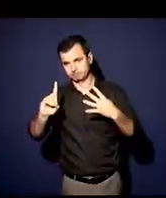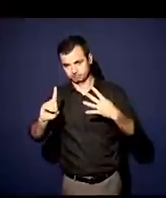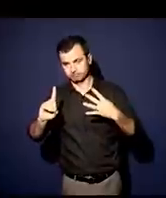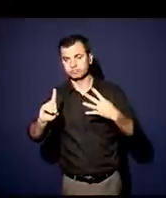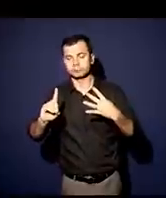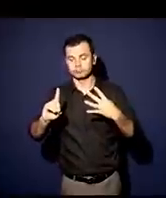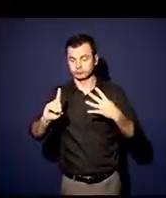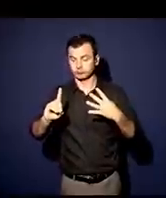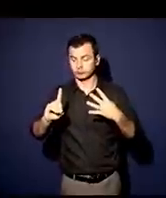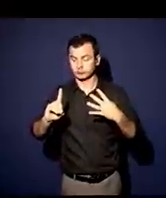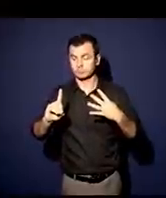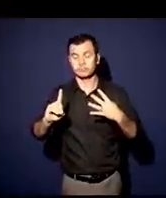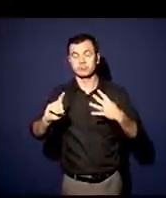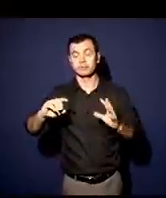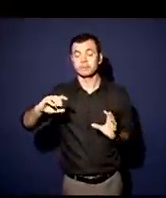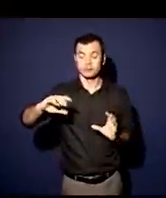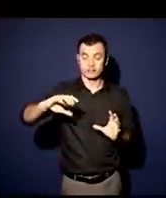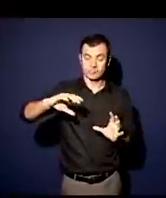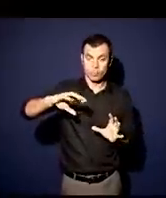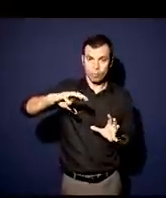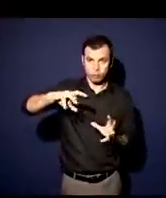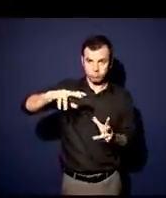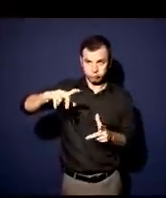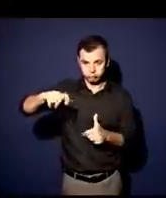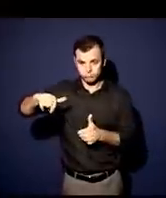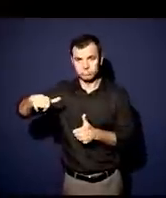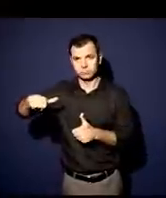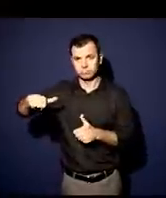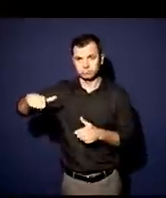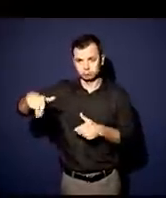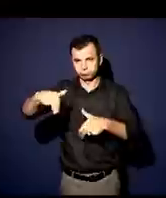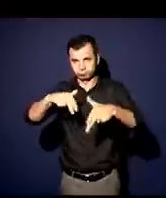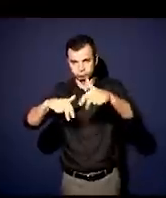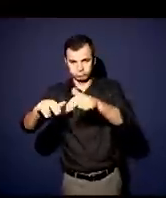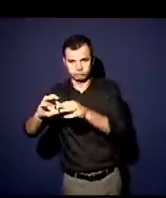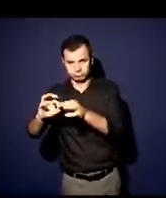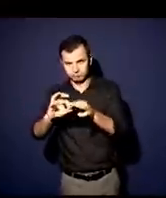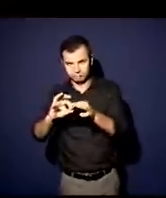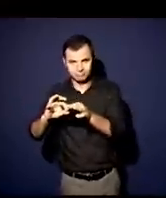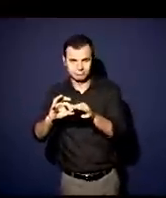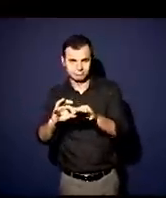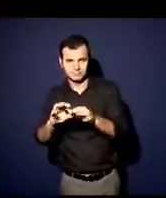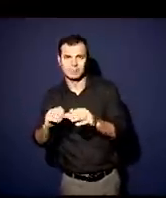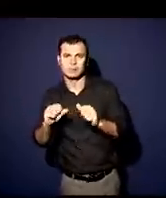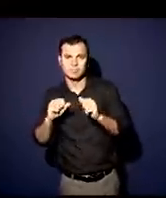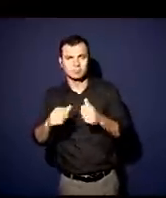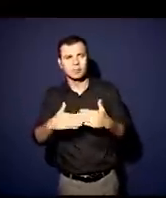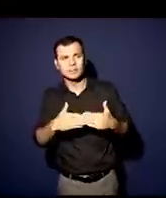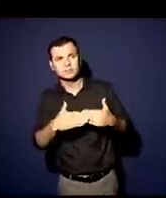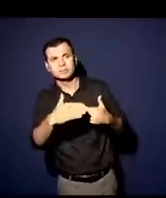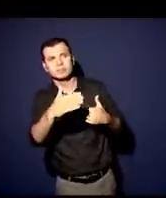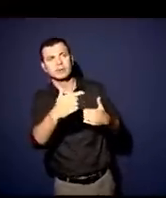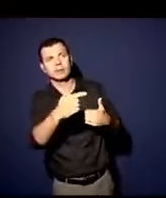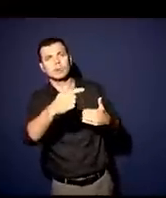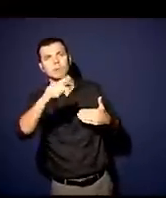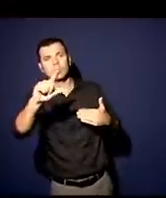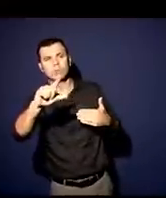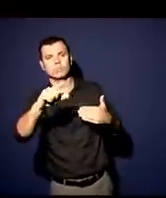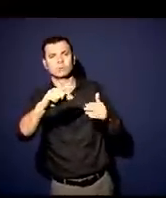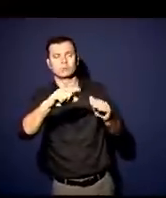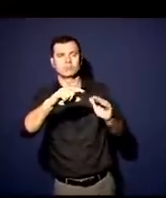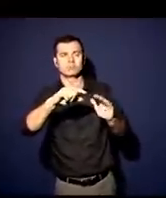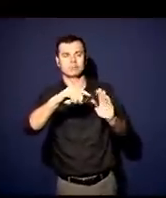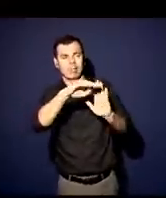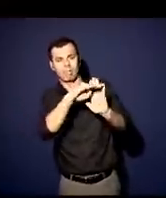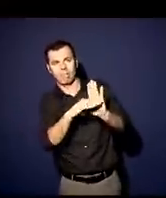desglobalização. A desglobalização vai, como o Stolberger falou, vai criar superposições, duplicações,